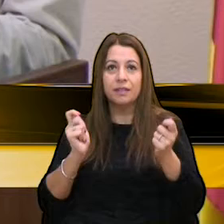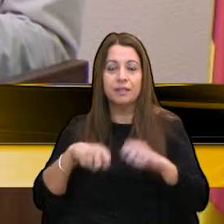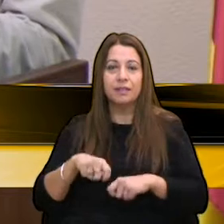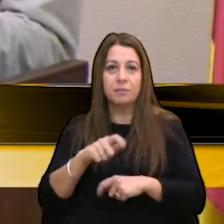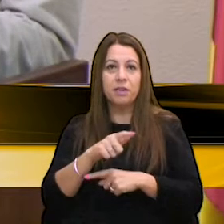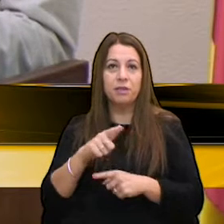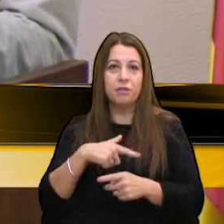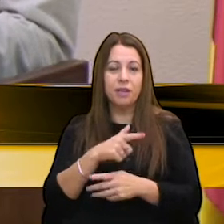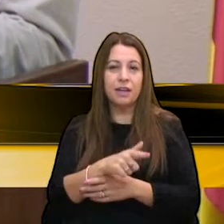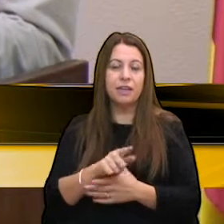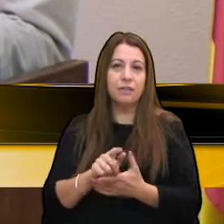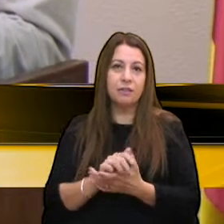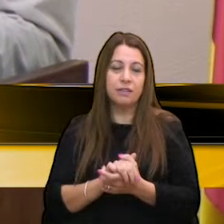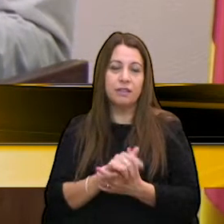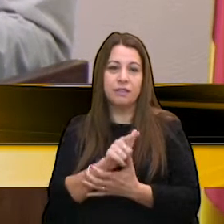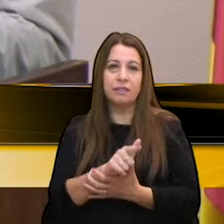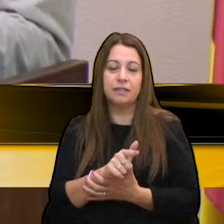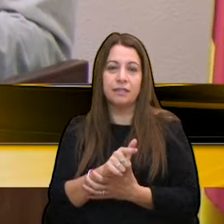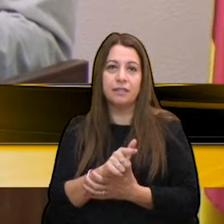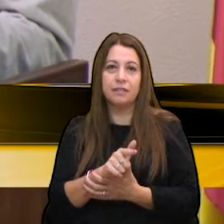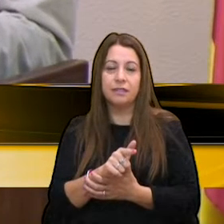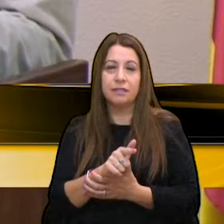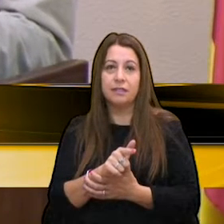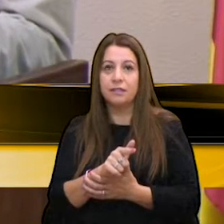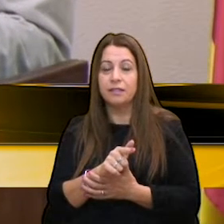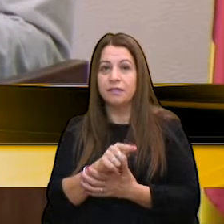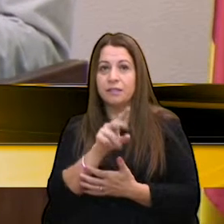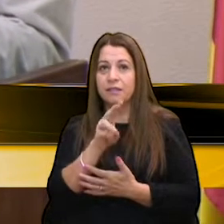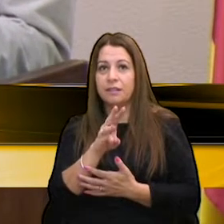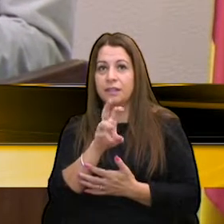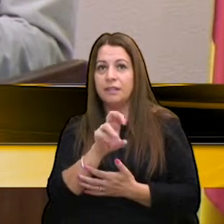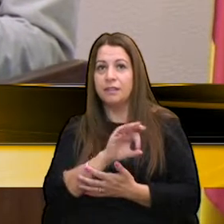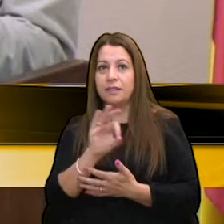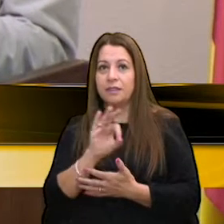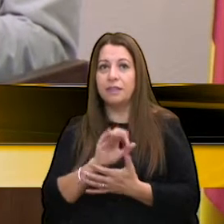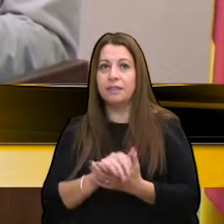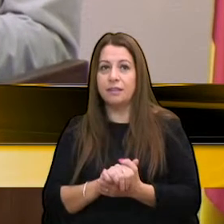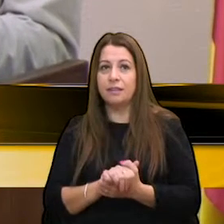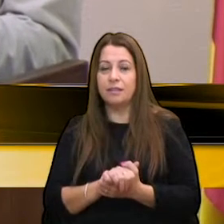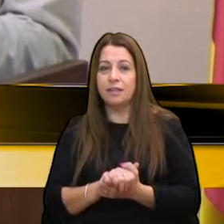capacitação e orientação técnica, em torno de 35%.